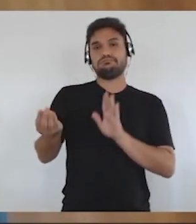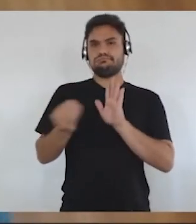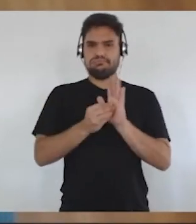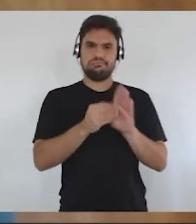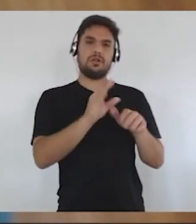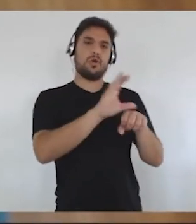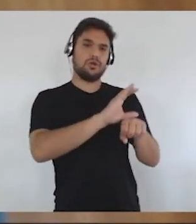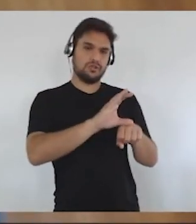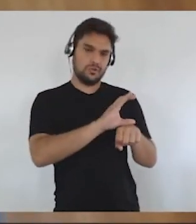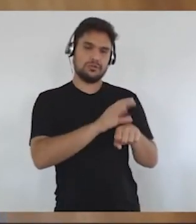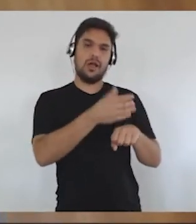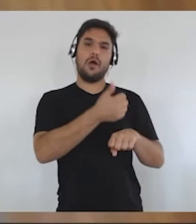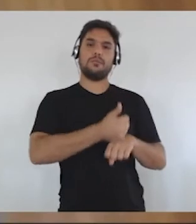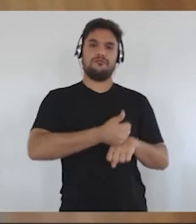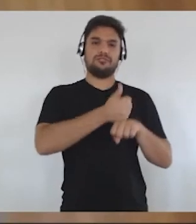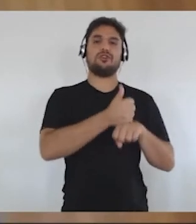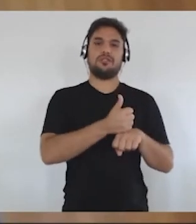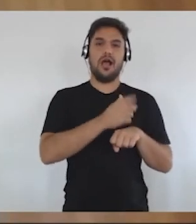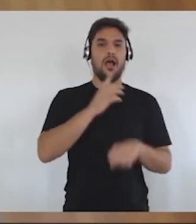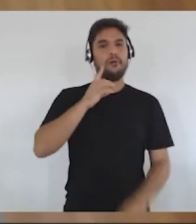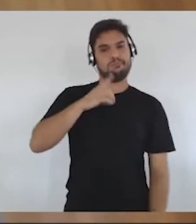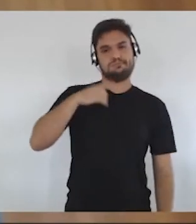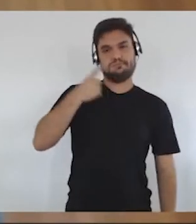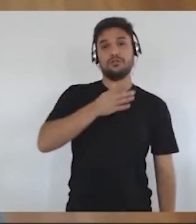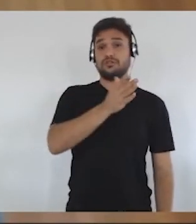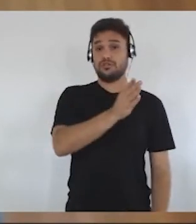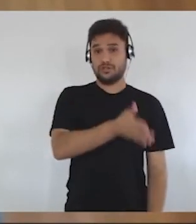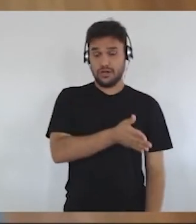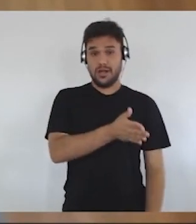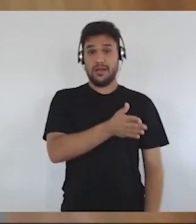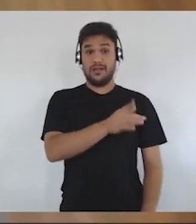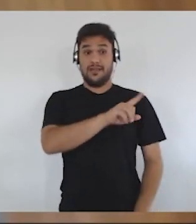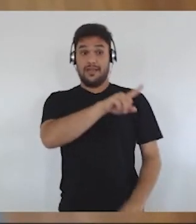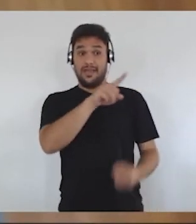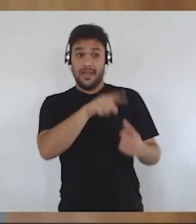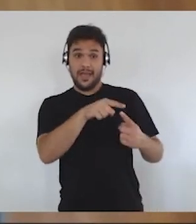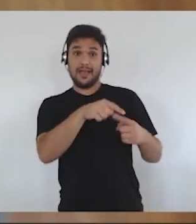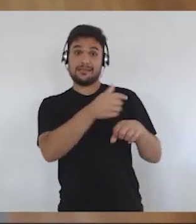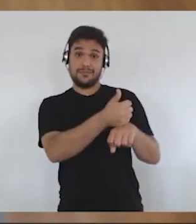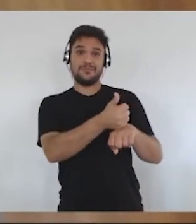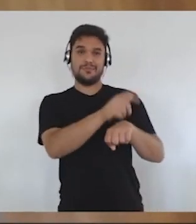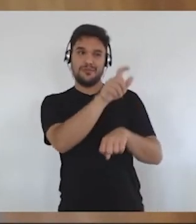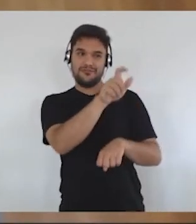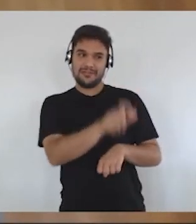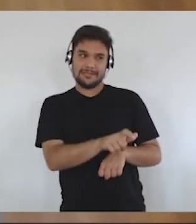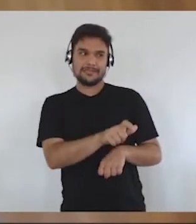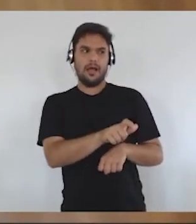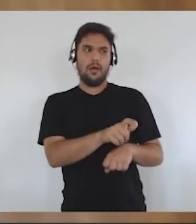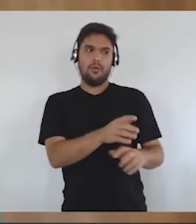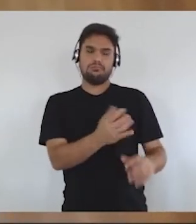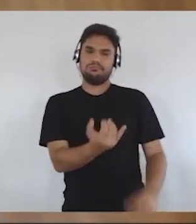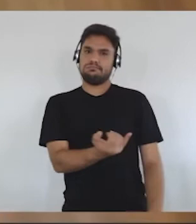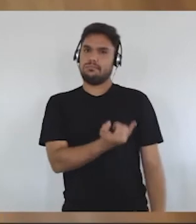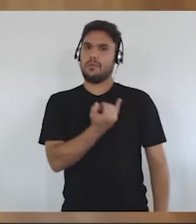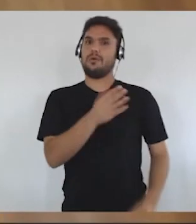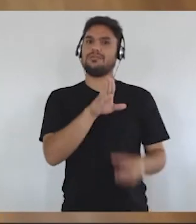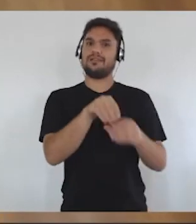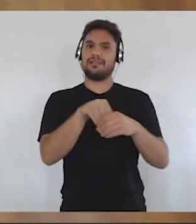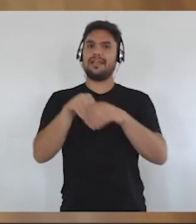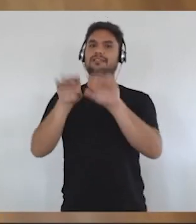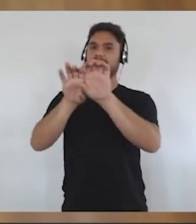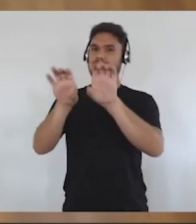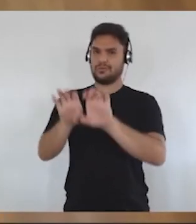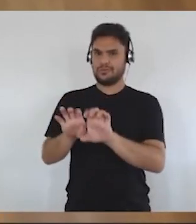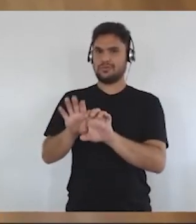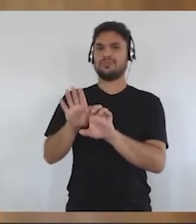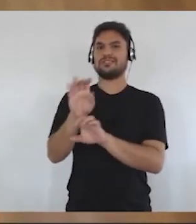do exercício profissional, a elevar esta profissão a uma condição de importância na estrutura de